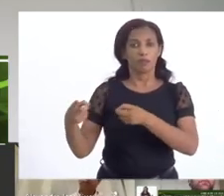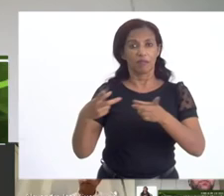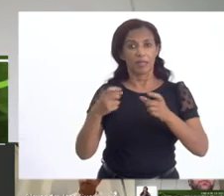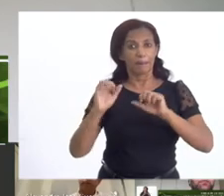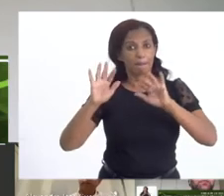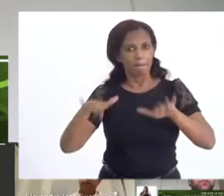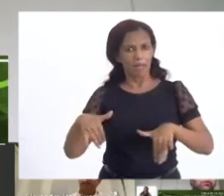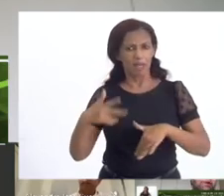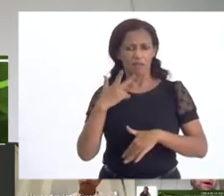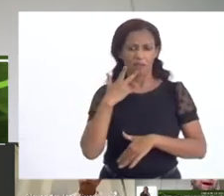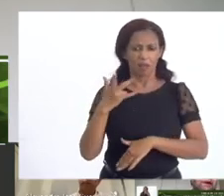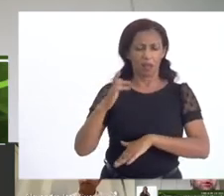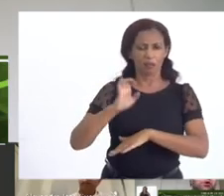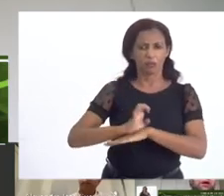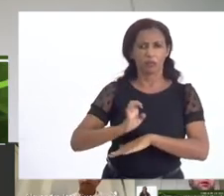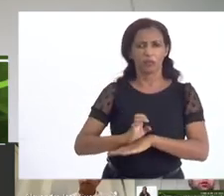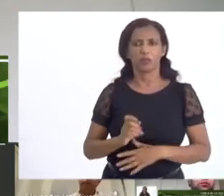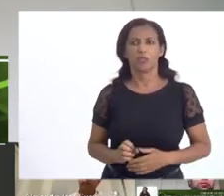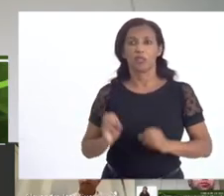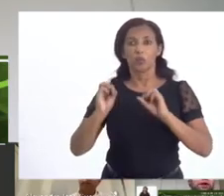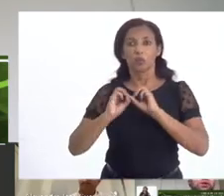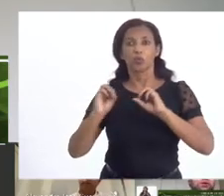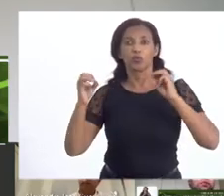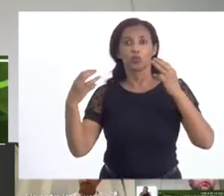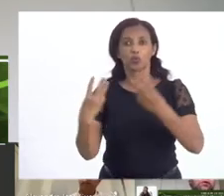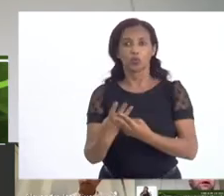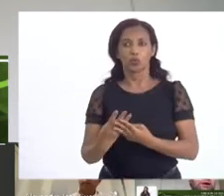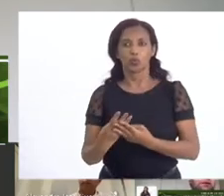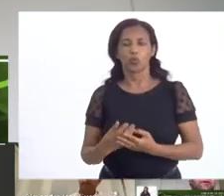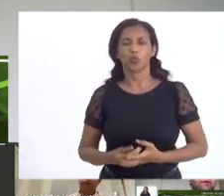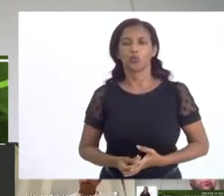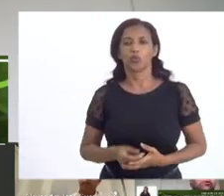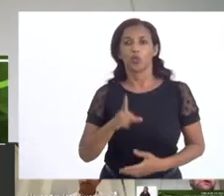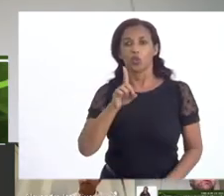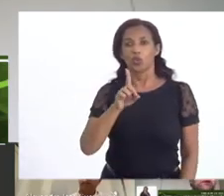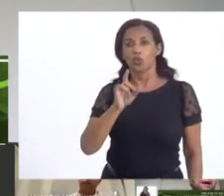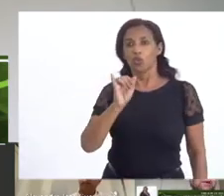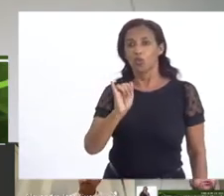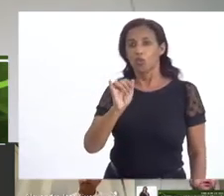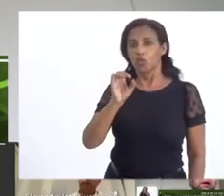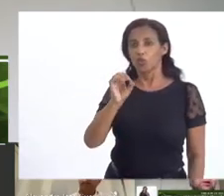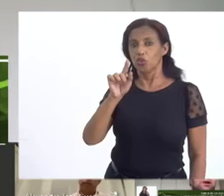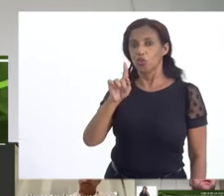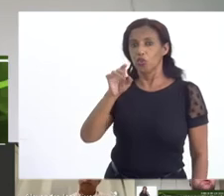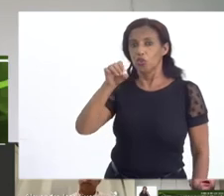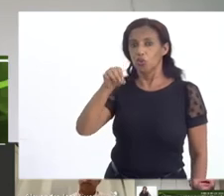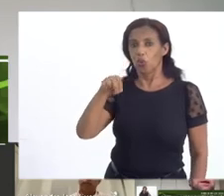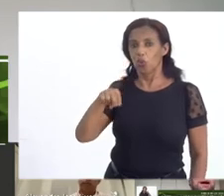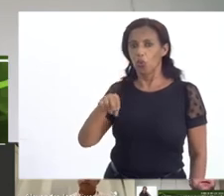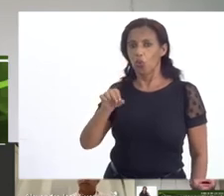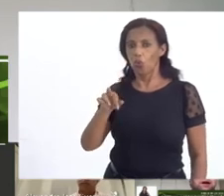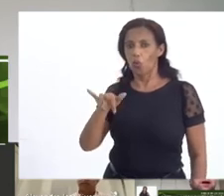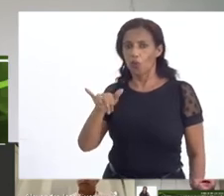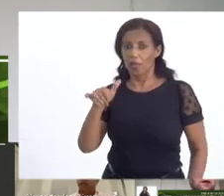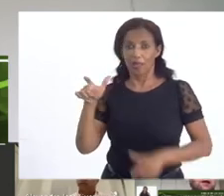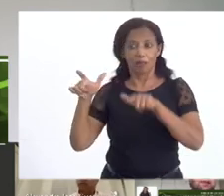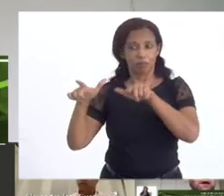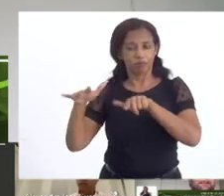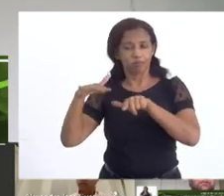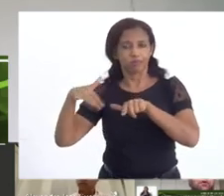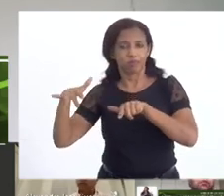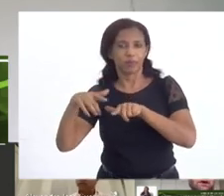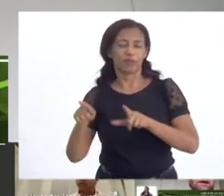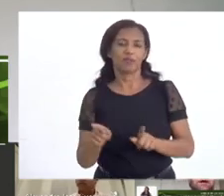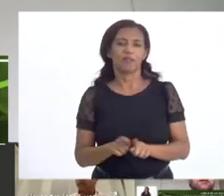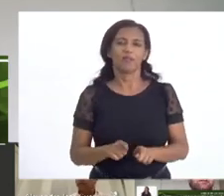Estado. Temos um show com a cara do Rio de Janeiro, que é o show do artista Diogo Nogueira, que é um show para convidados do trade dessas localidades, e